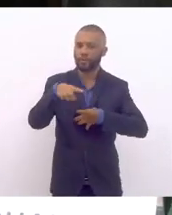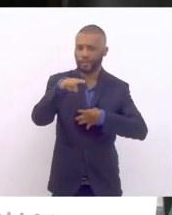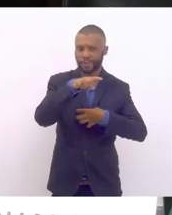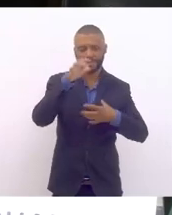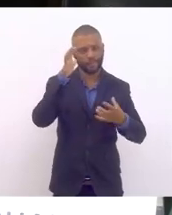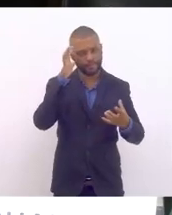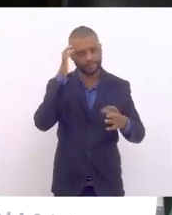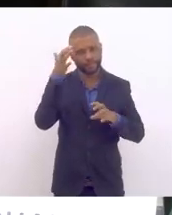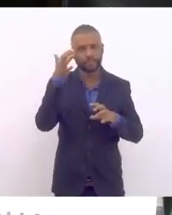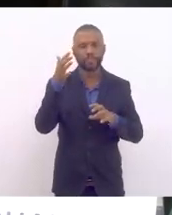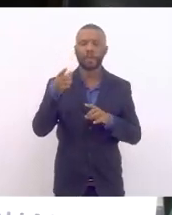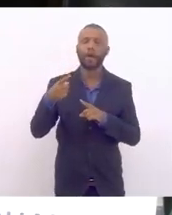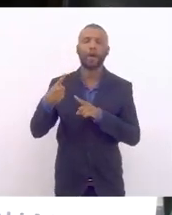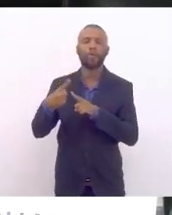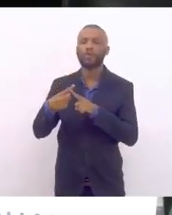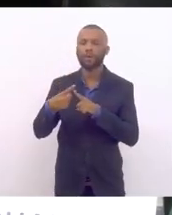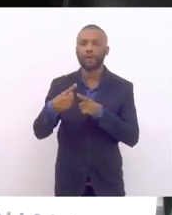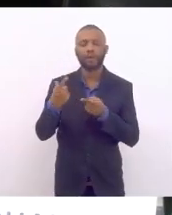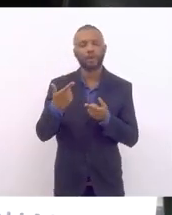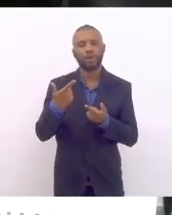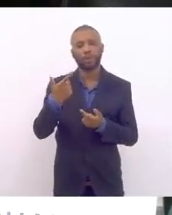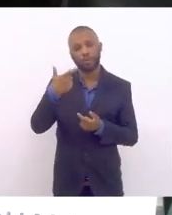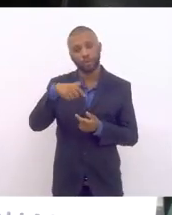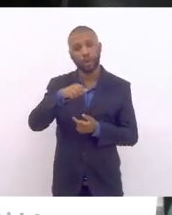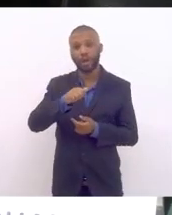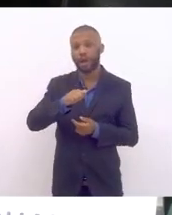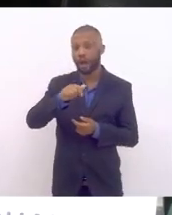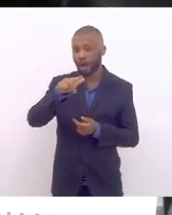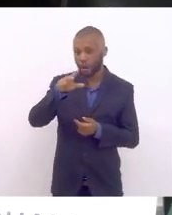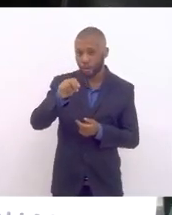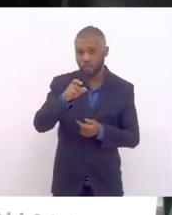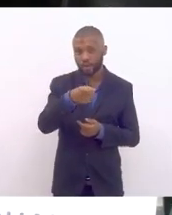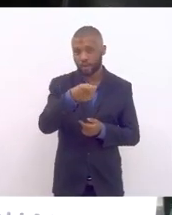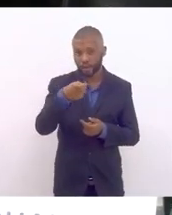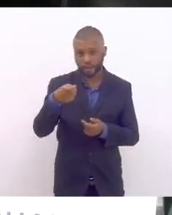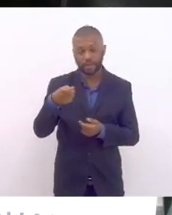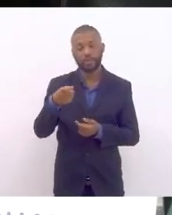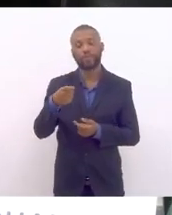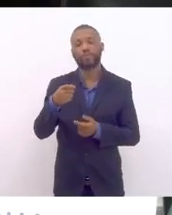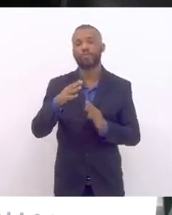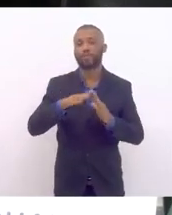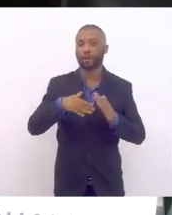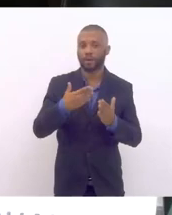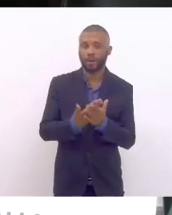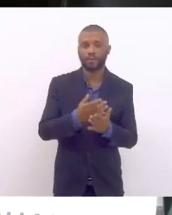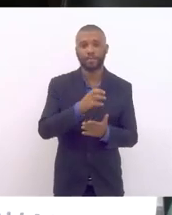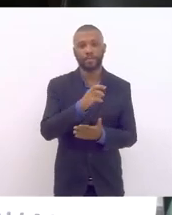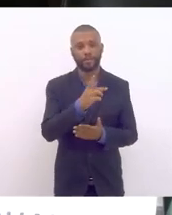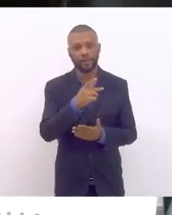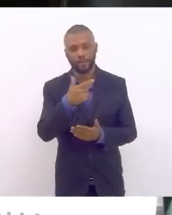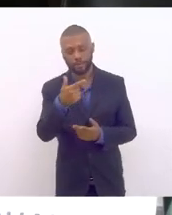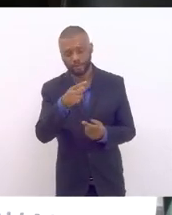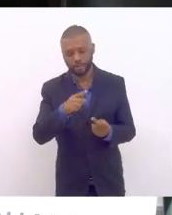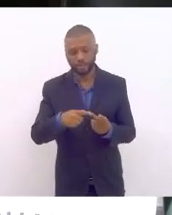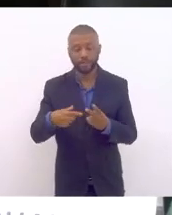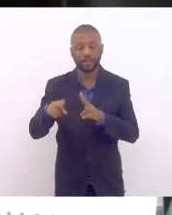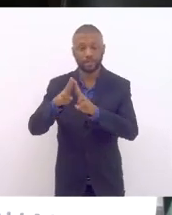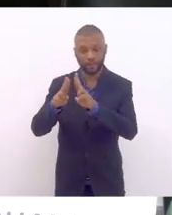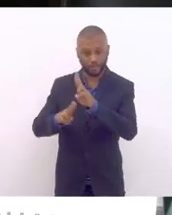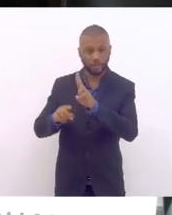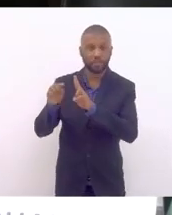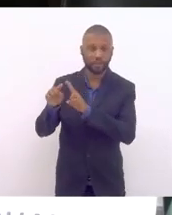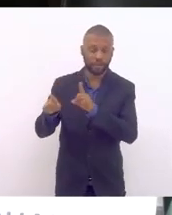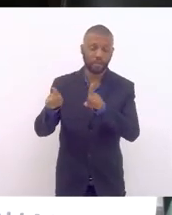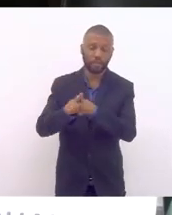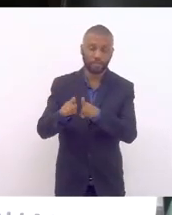estão passando porque eu sou um ex-aluno do Pedro Segundo e um ex-aluno da UFRJ foi lá que eu me formei foram nessas